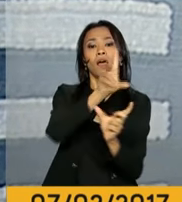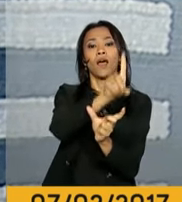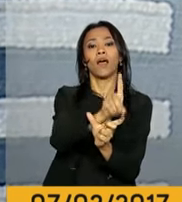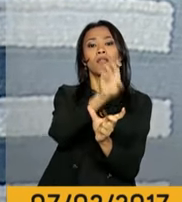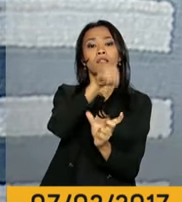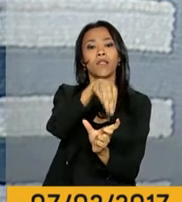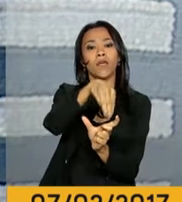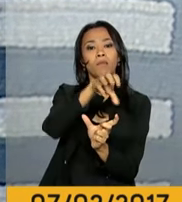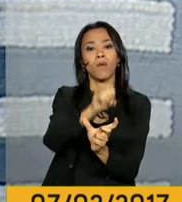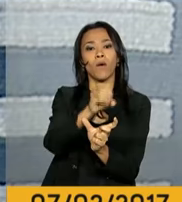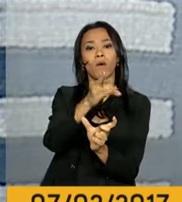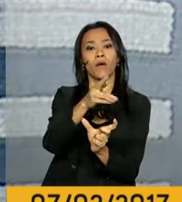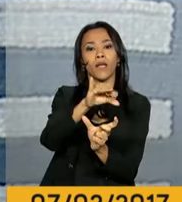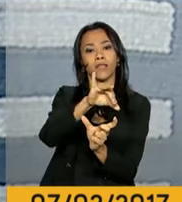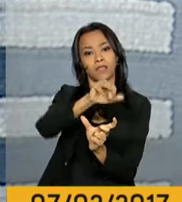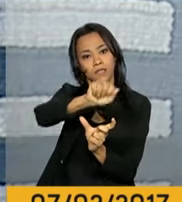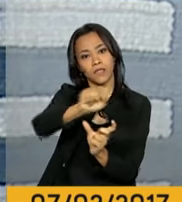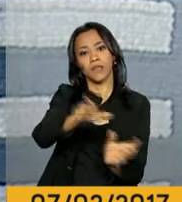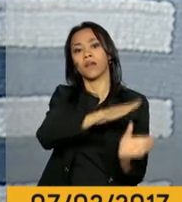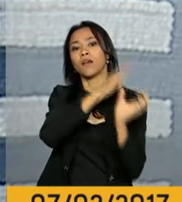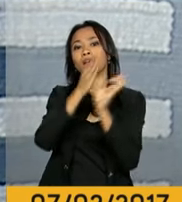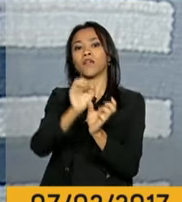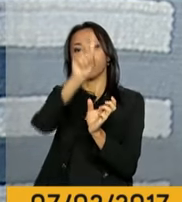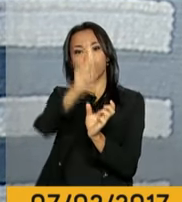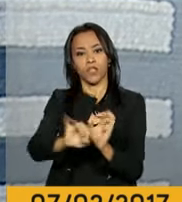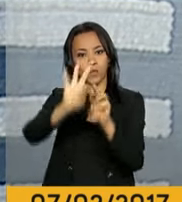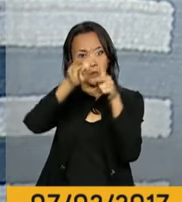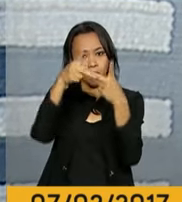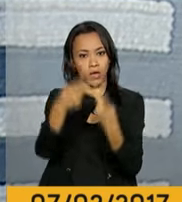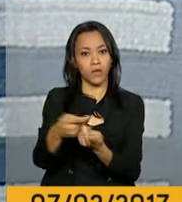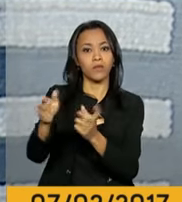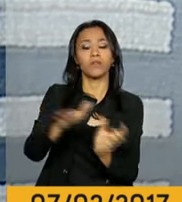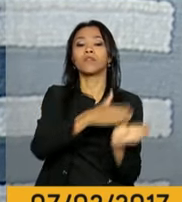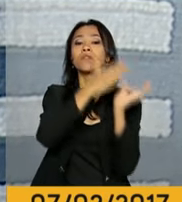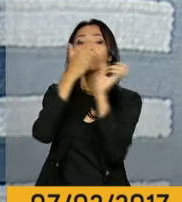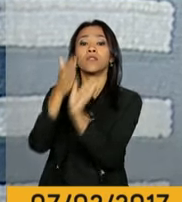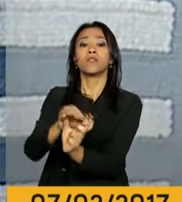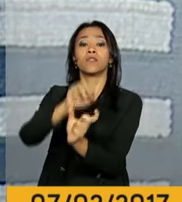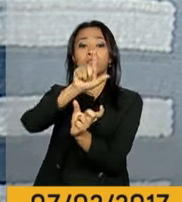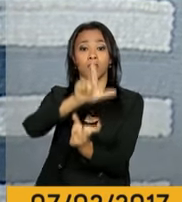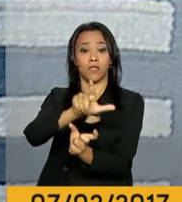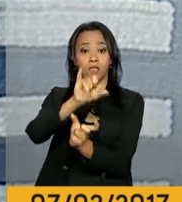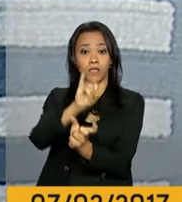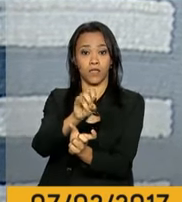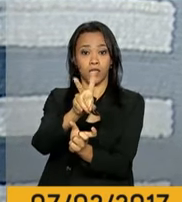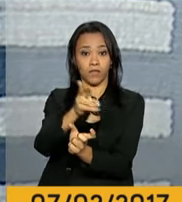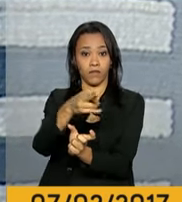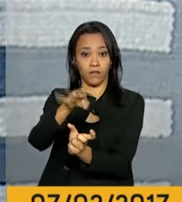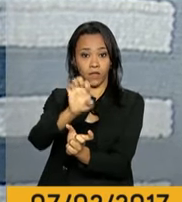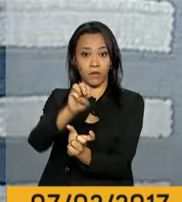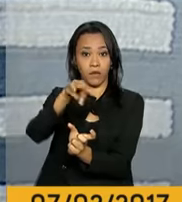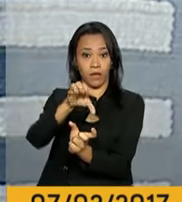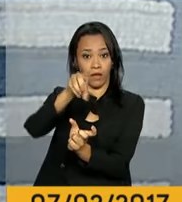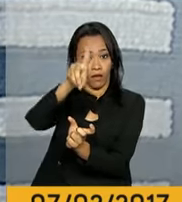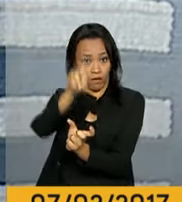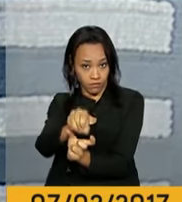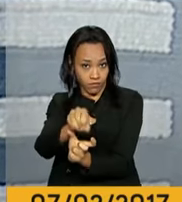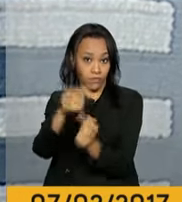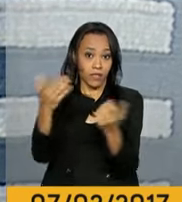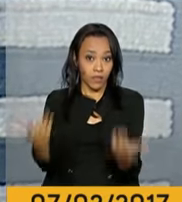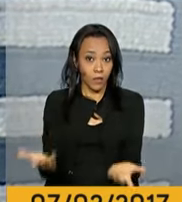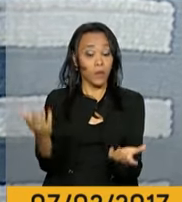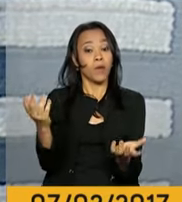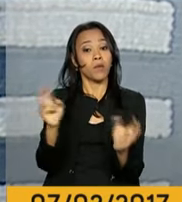Democracia dos direitos humanos e do mercado a partir daí nossos